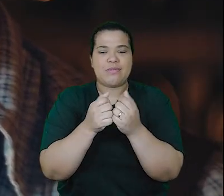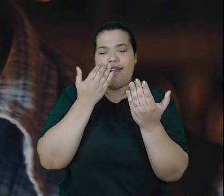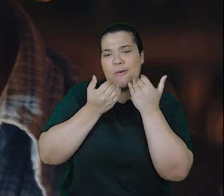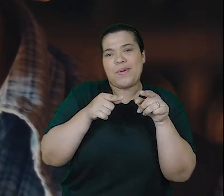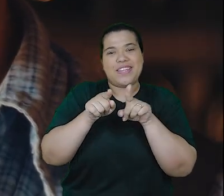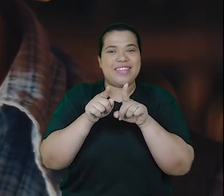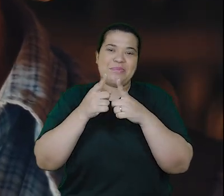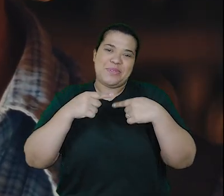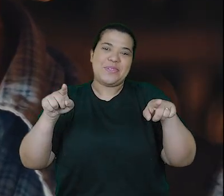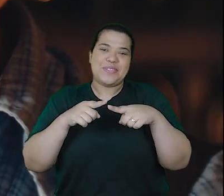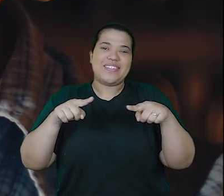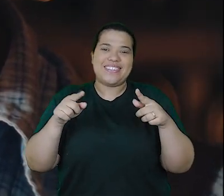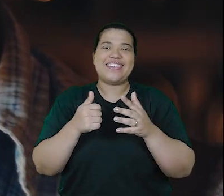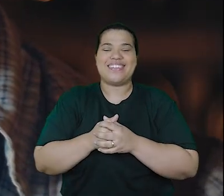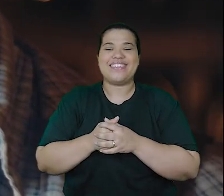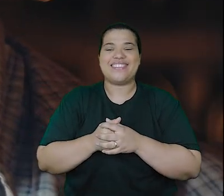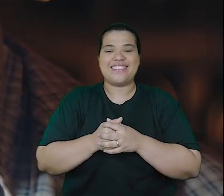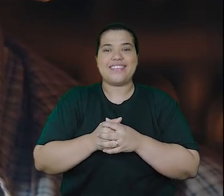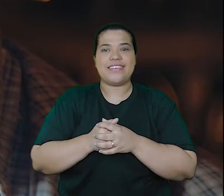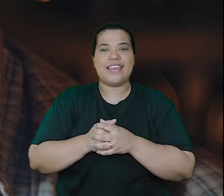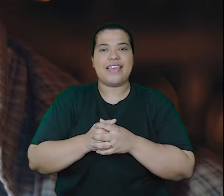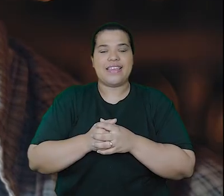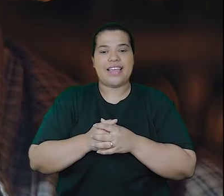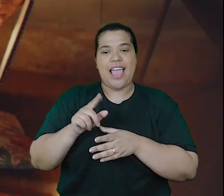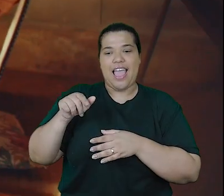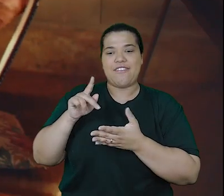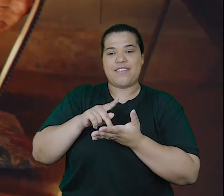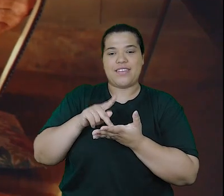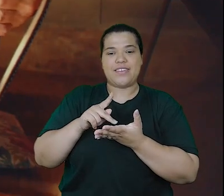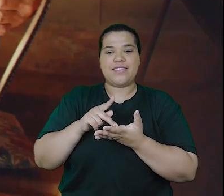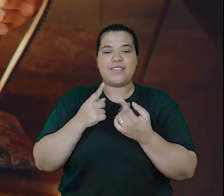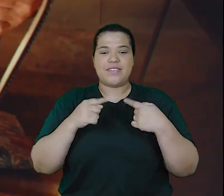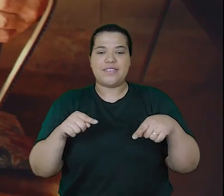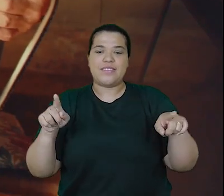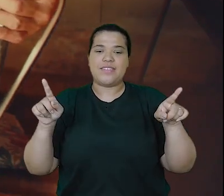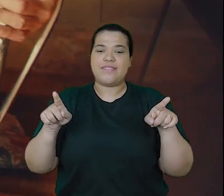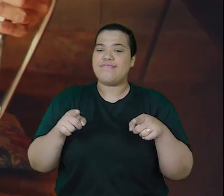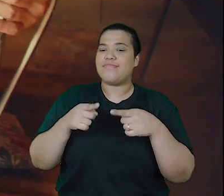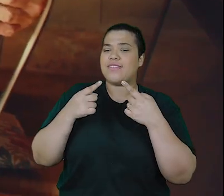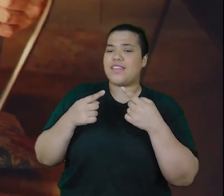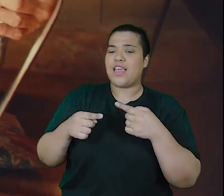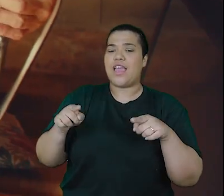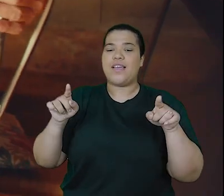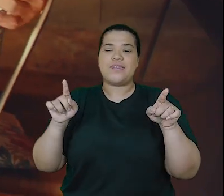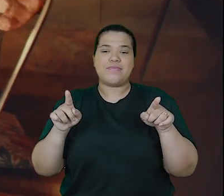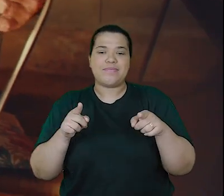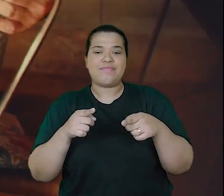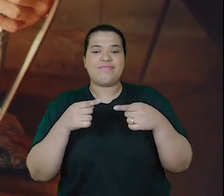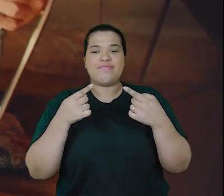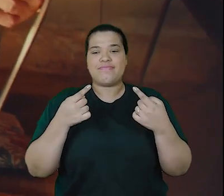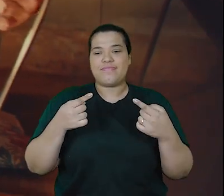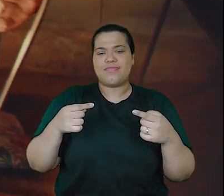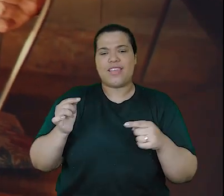música. A comida e a música é o que une as pessoas. De romance na vida